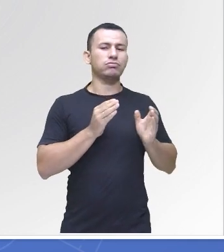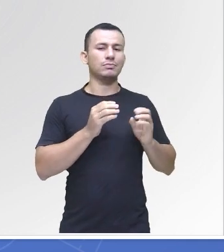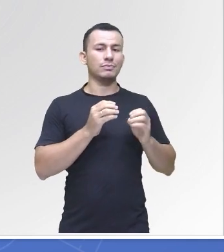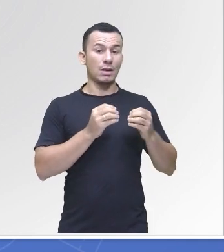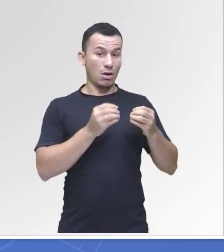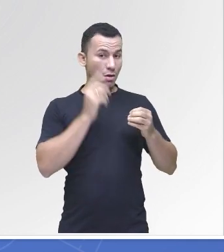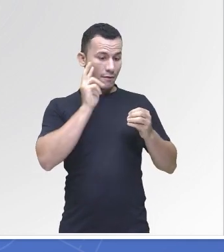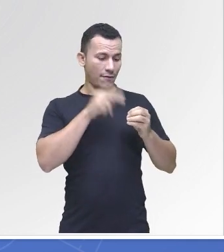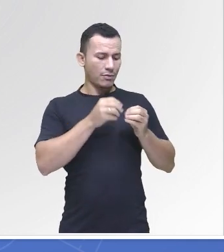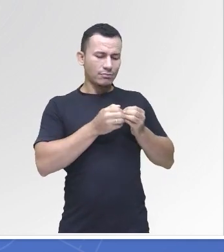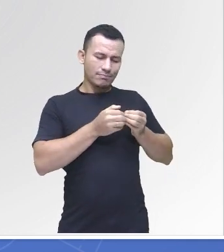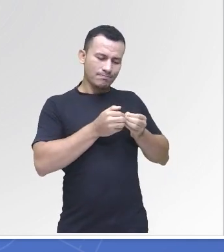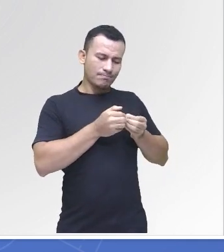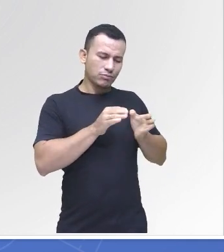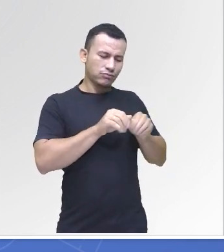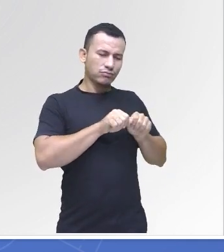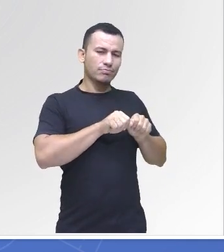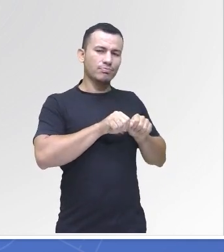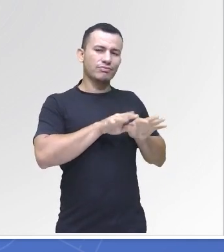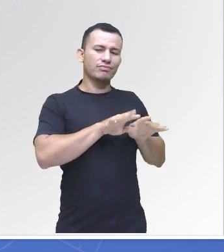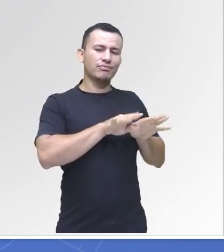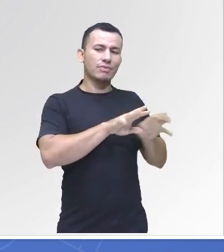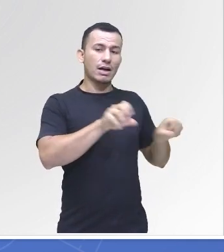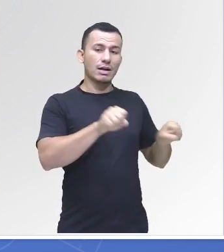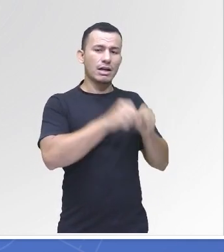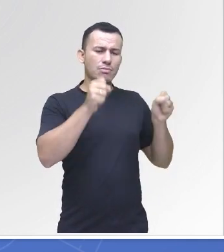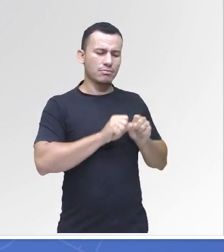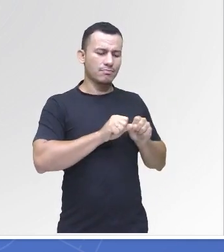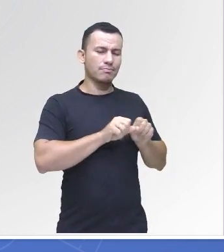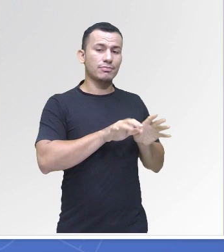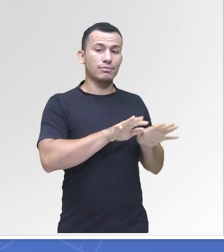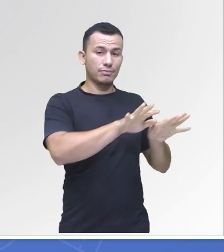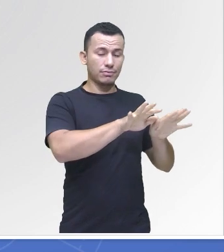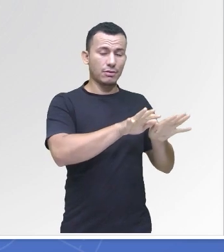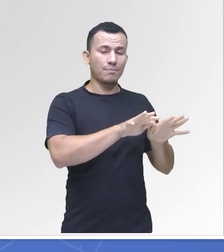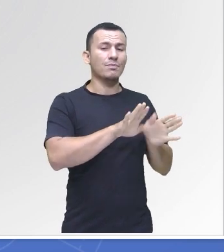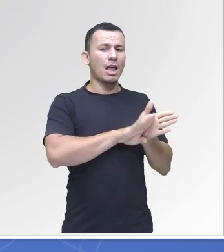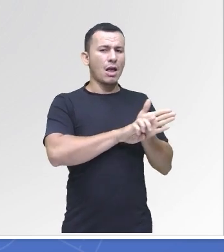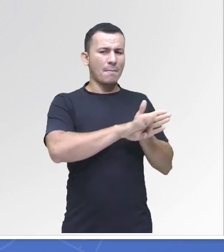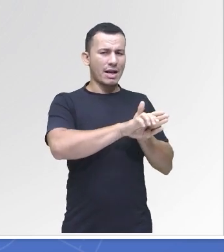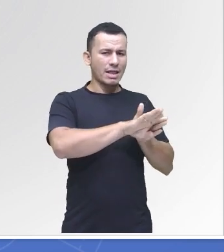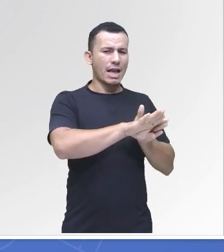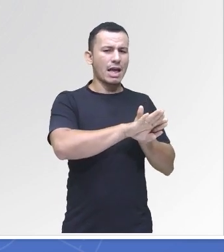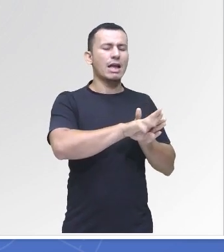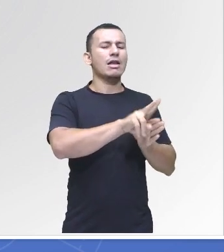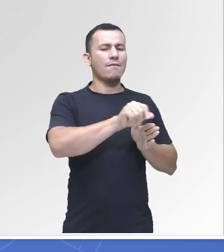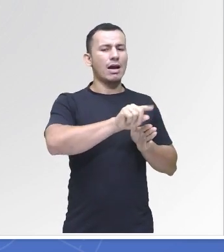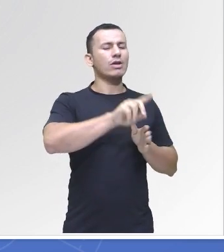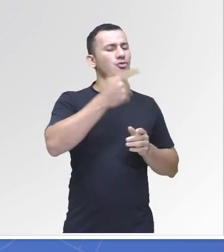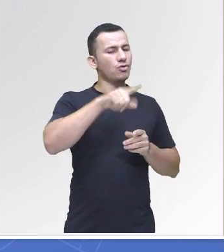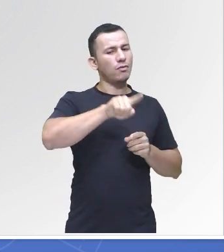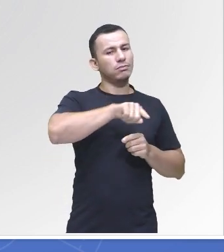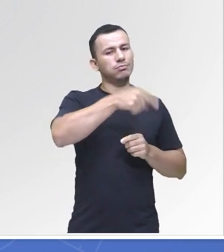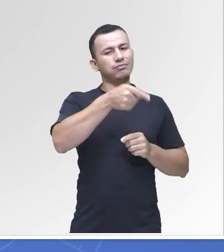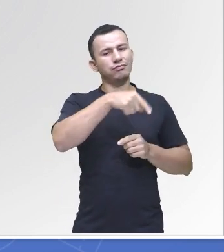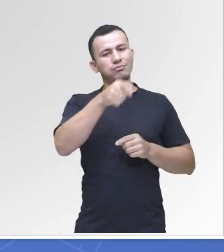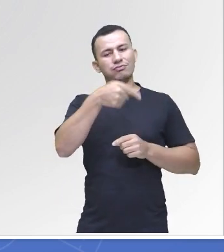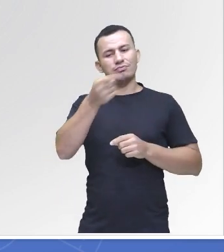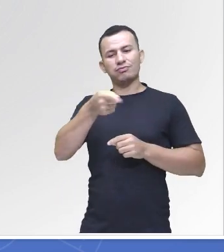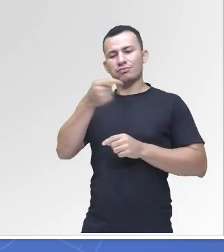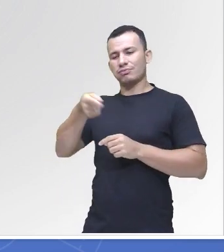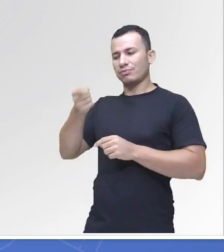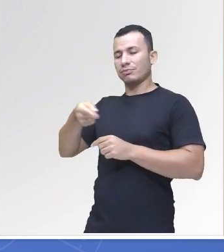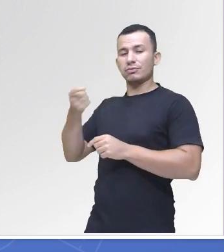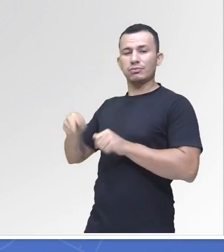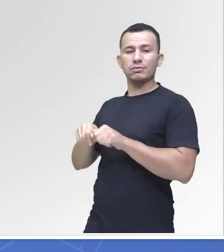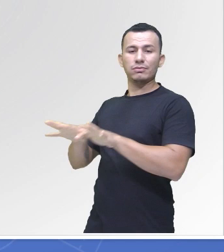Olha só, acontece a lise, a quebra dessa célula. E aí os bacteriófagos saem e começam a procurar outras células para